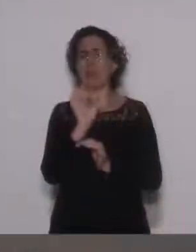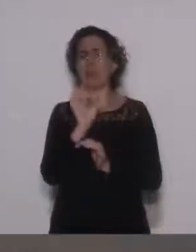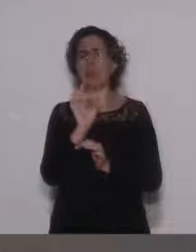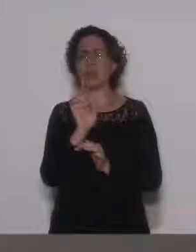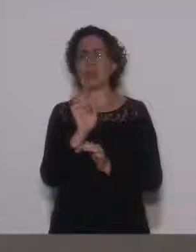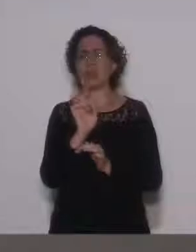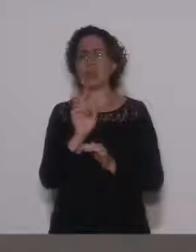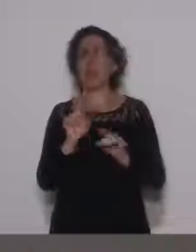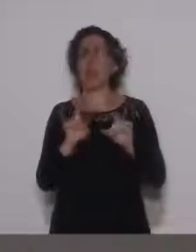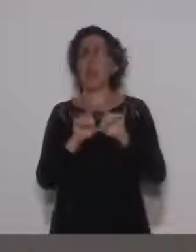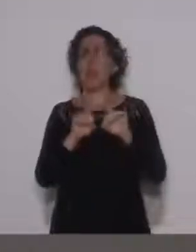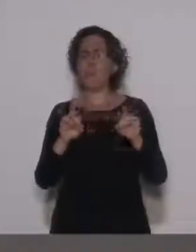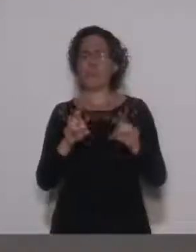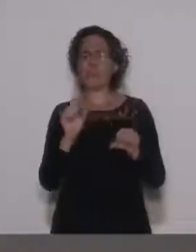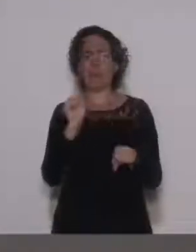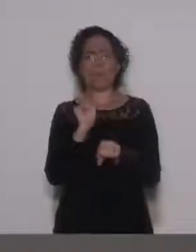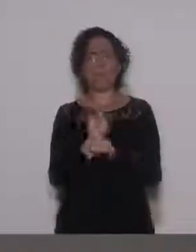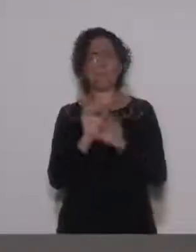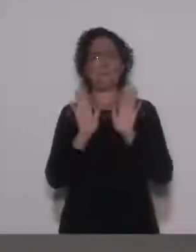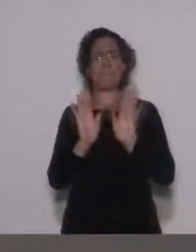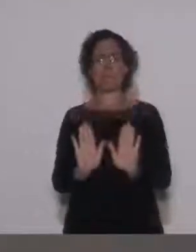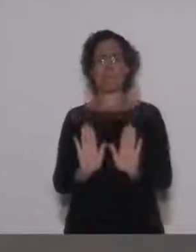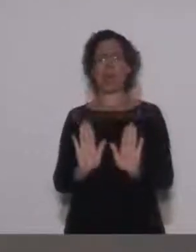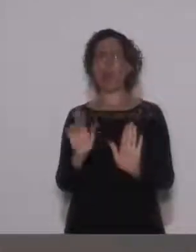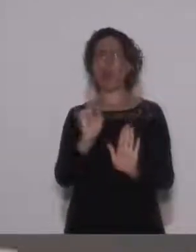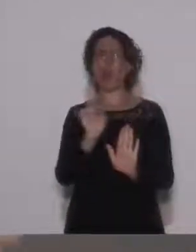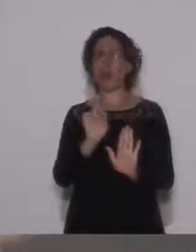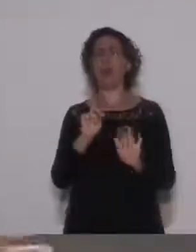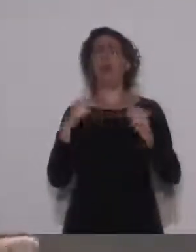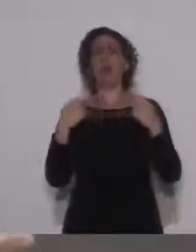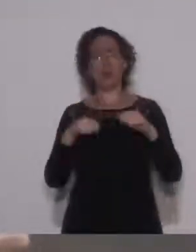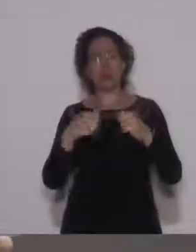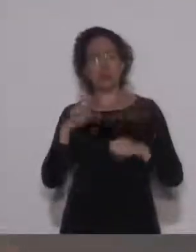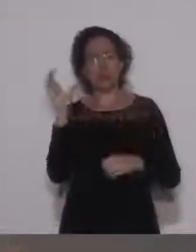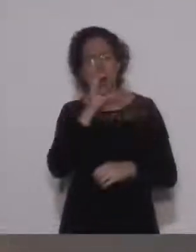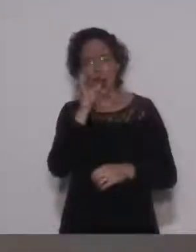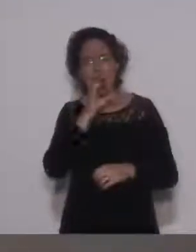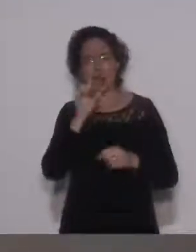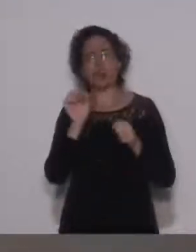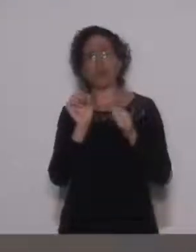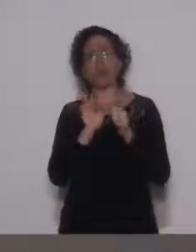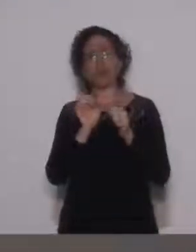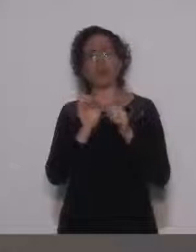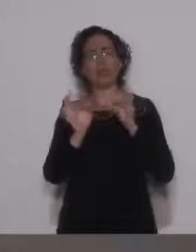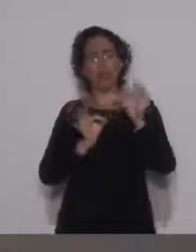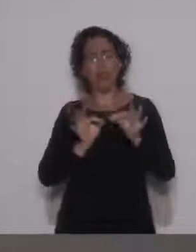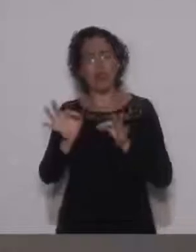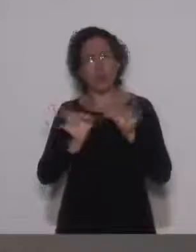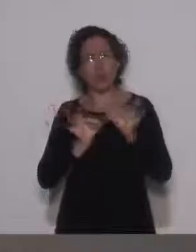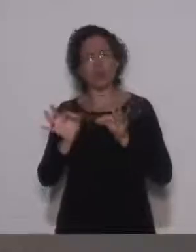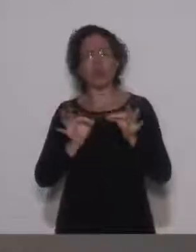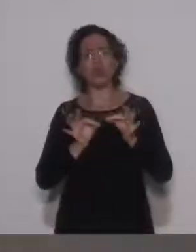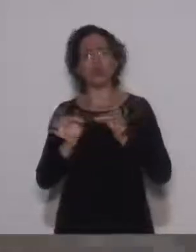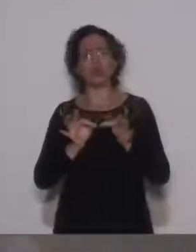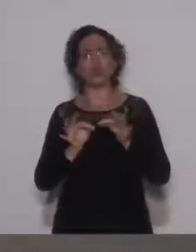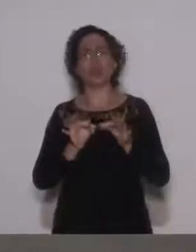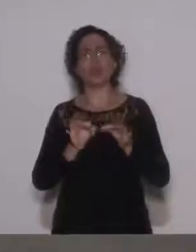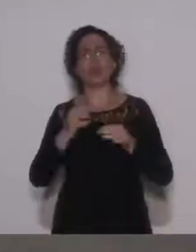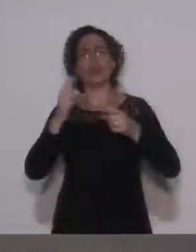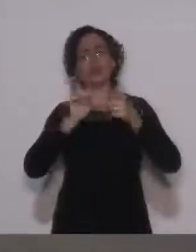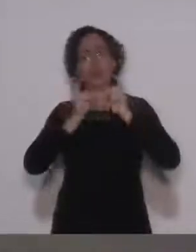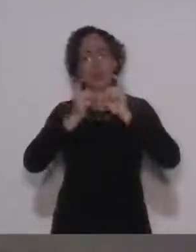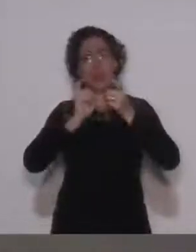vai ficar ou deve ficar encostado, né? É necessário rapidamente que o Poder Executivo ele tome a frente das